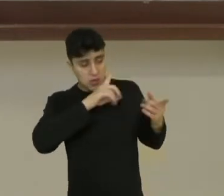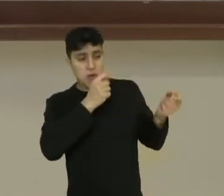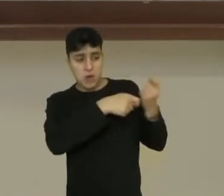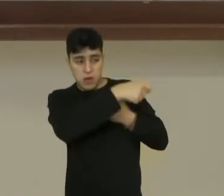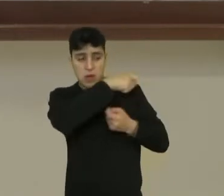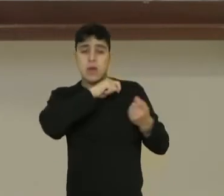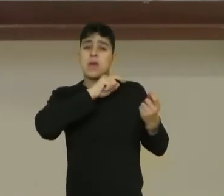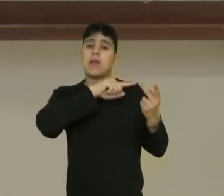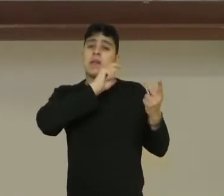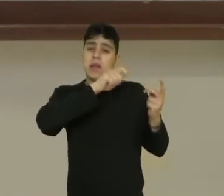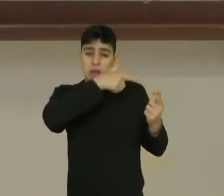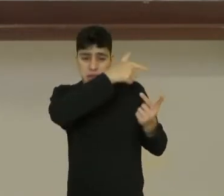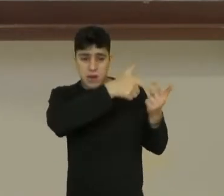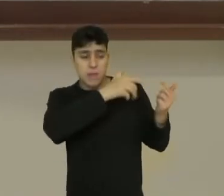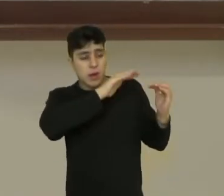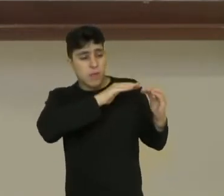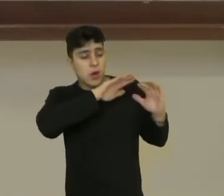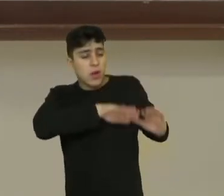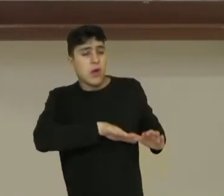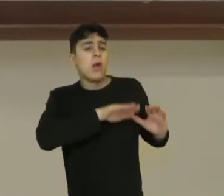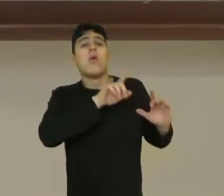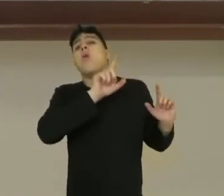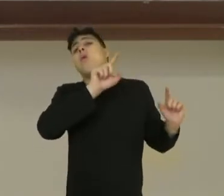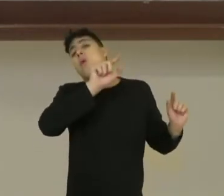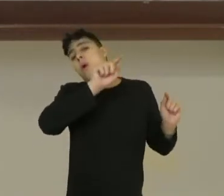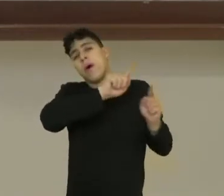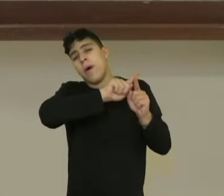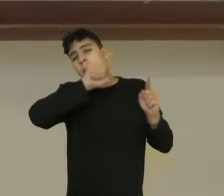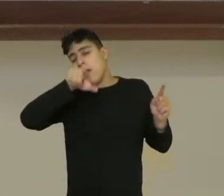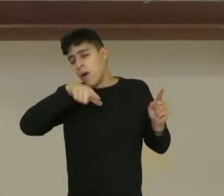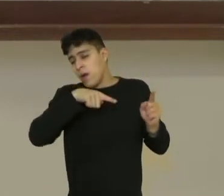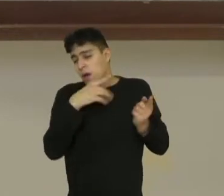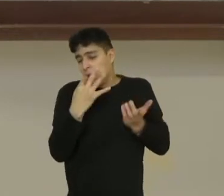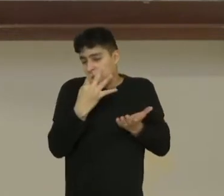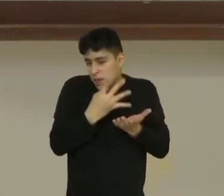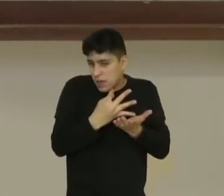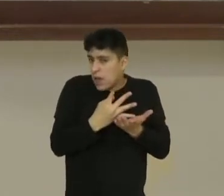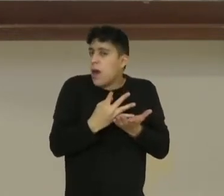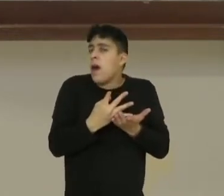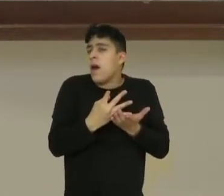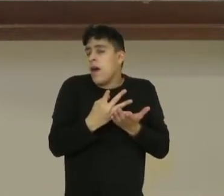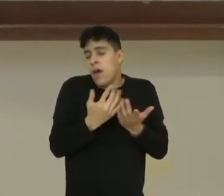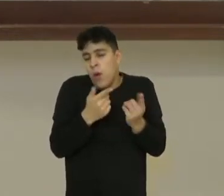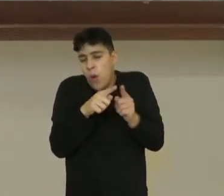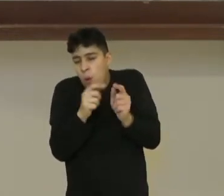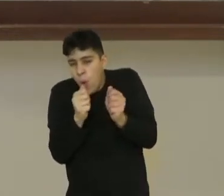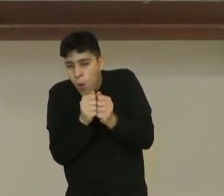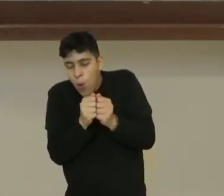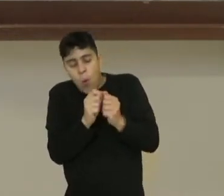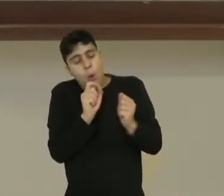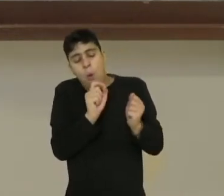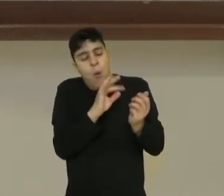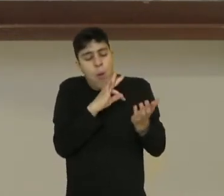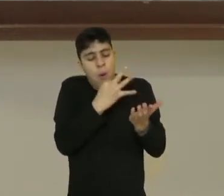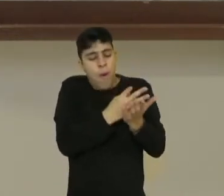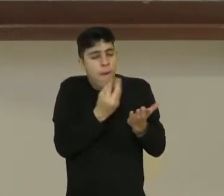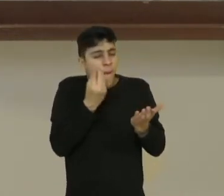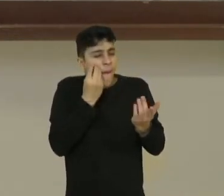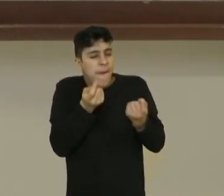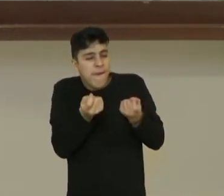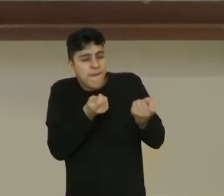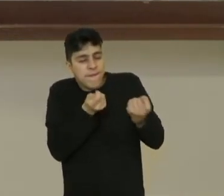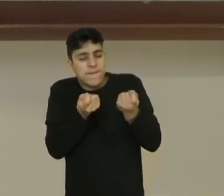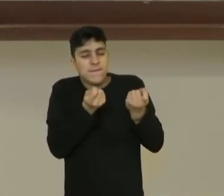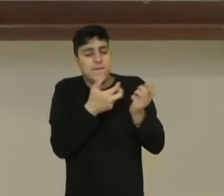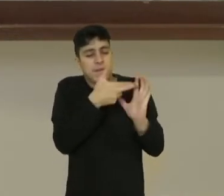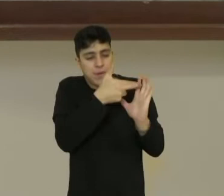estabelece a possibilidade de trabalho e moradia, só que com uma tarifa em comum associada. Essa tarifa é para tentar